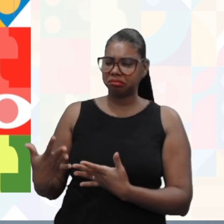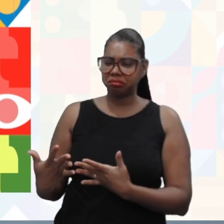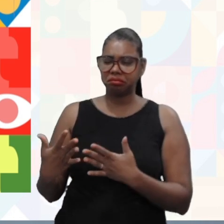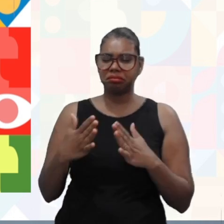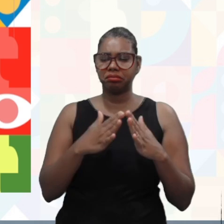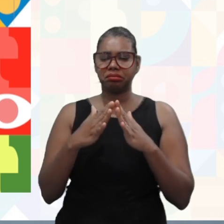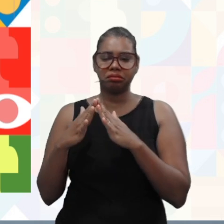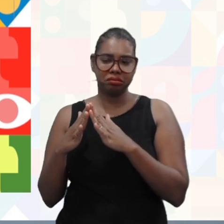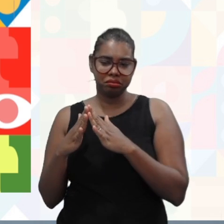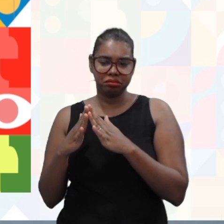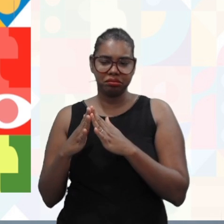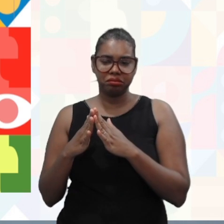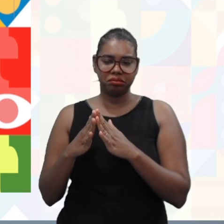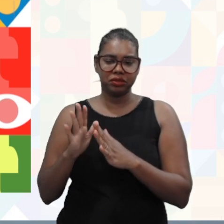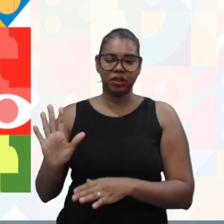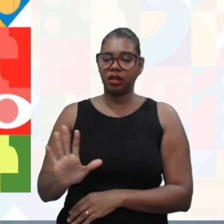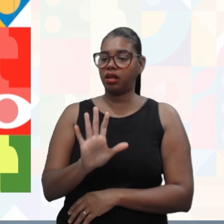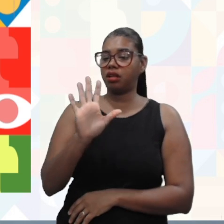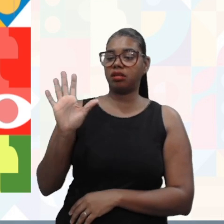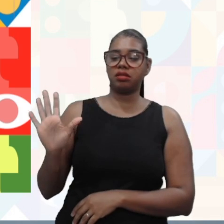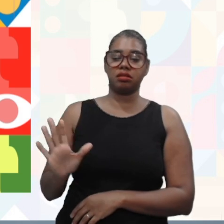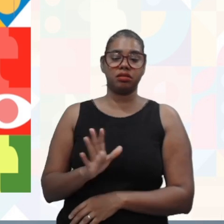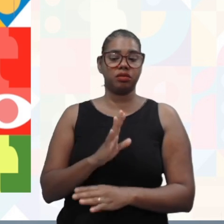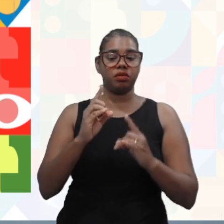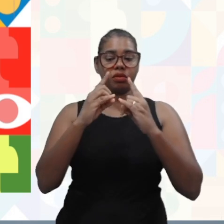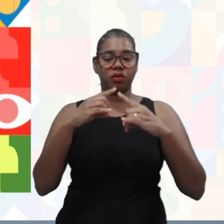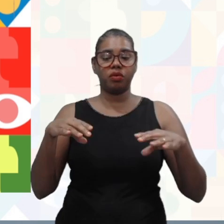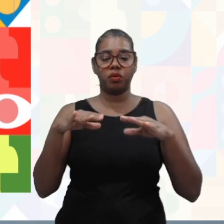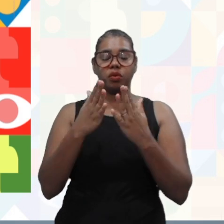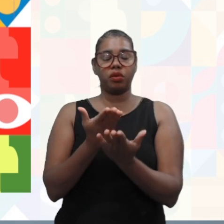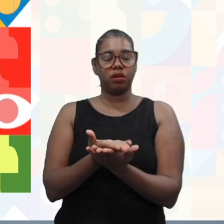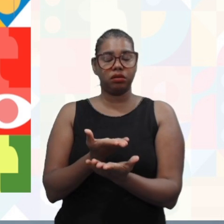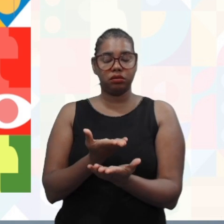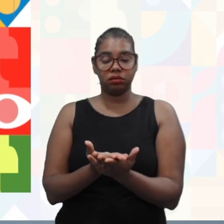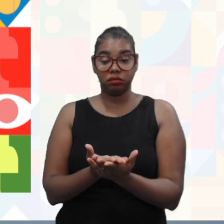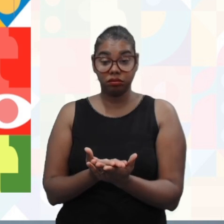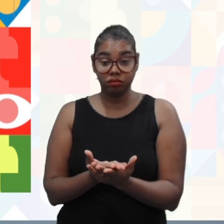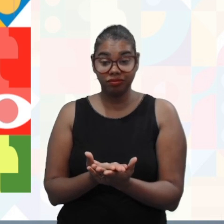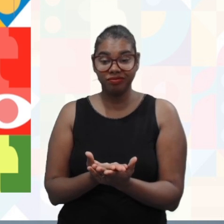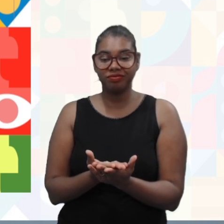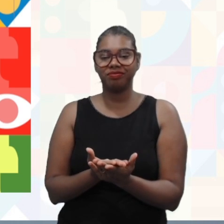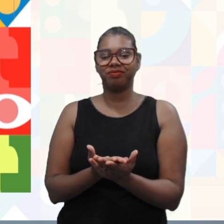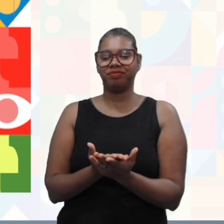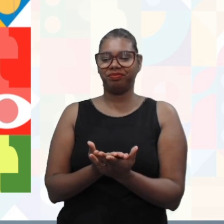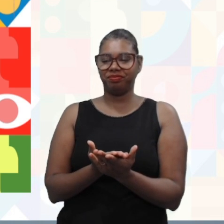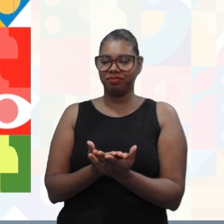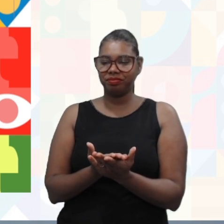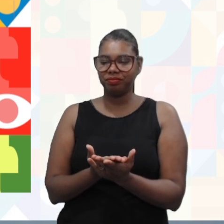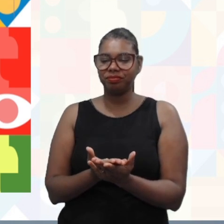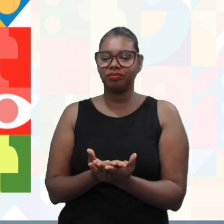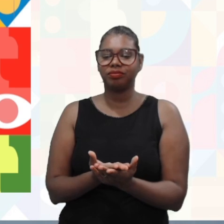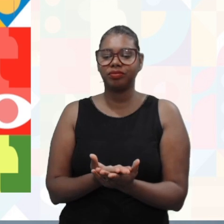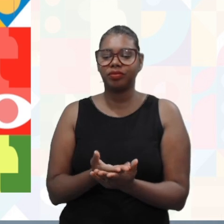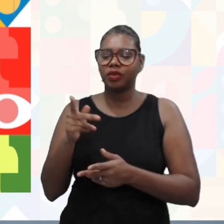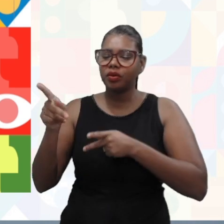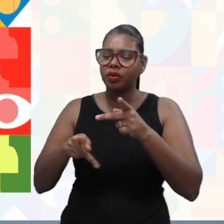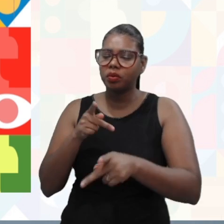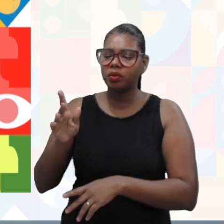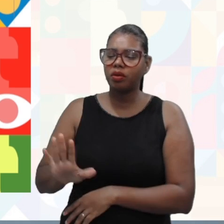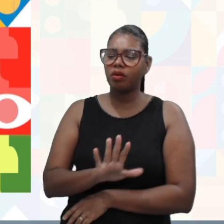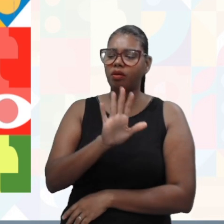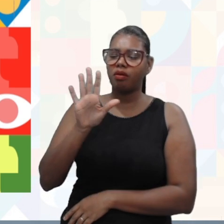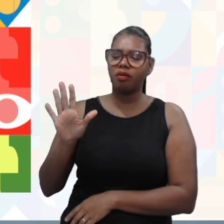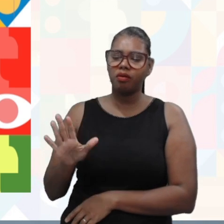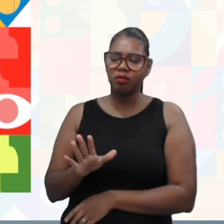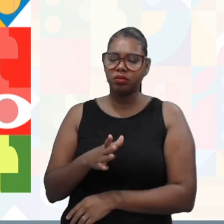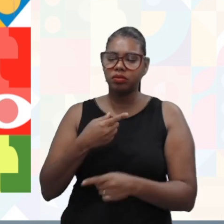comunidade externa, do entorno da instituição. A gente está tratando a escola enquanto comunidade. Então, a partir